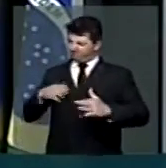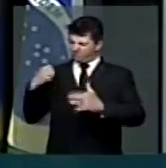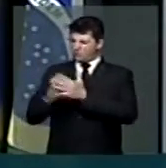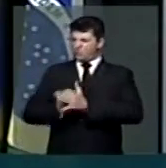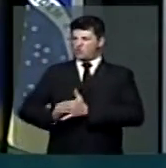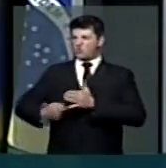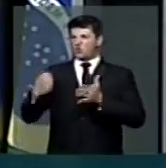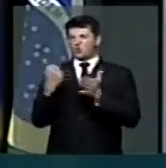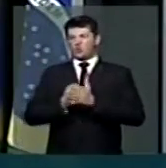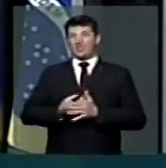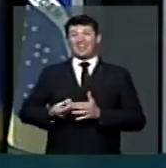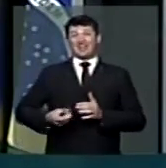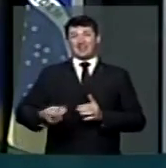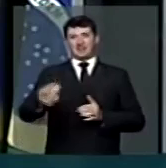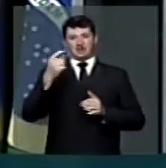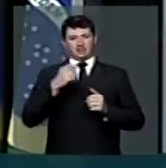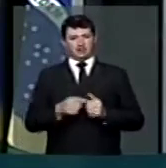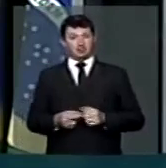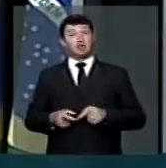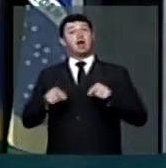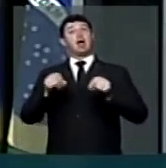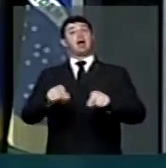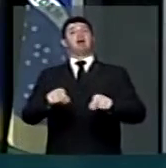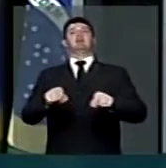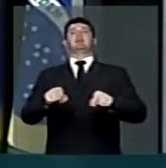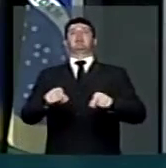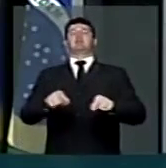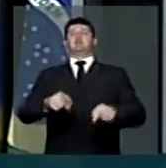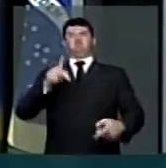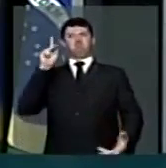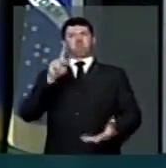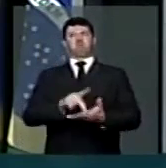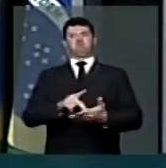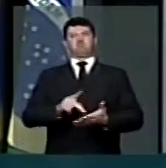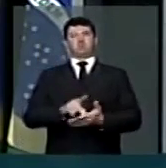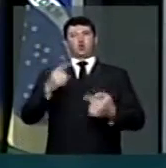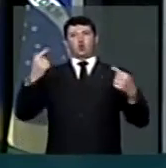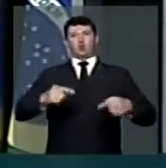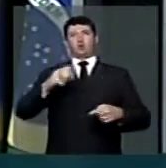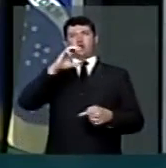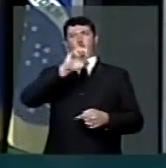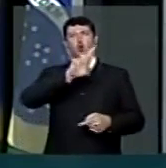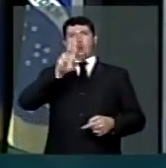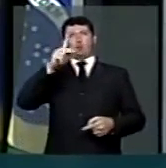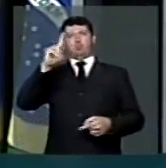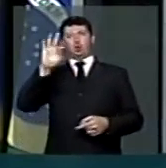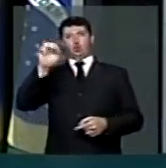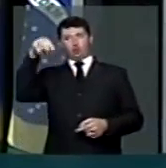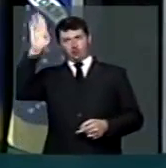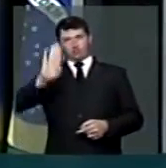nessa luta permanente e aí sim, de maneira radical, contra a corrupção no nosso país.